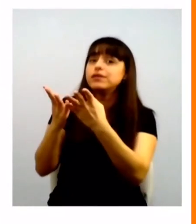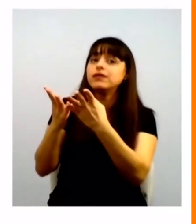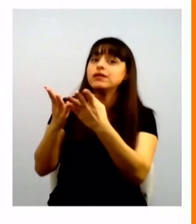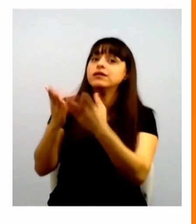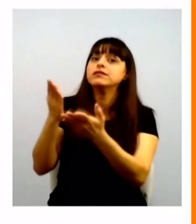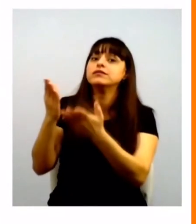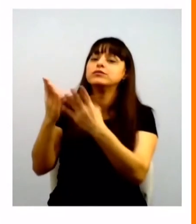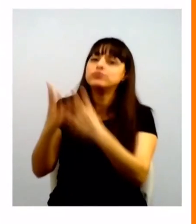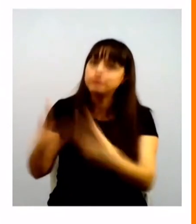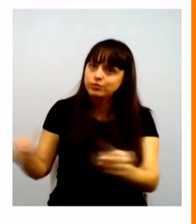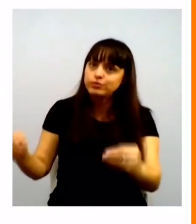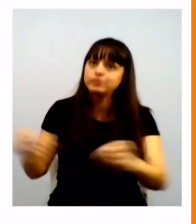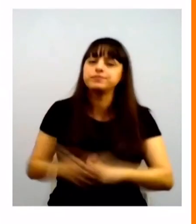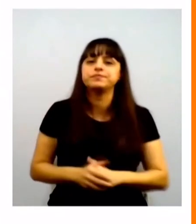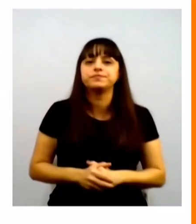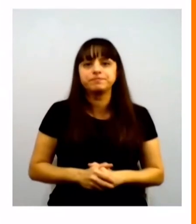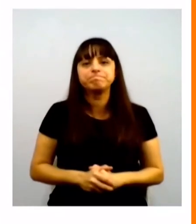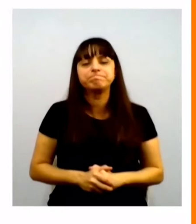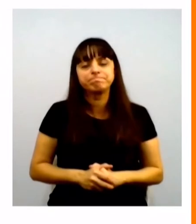sim, sim.